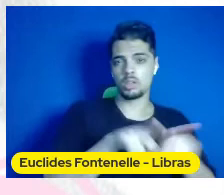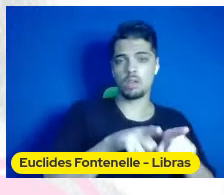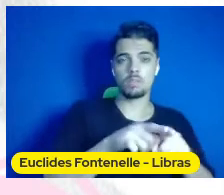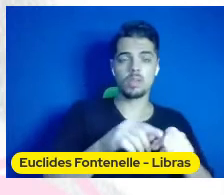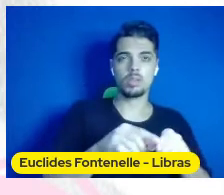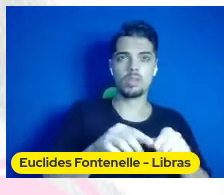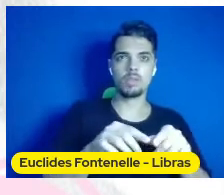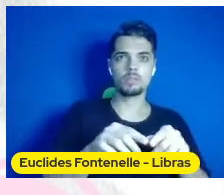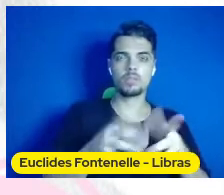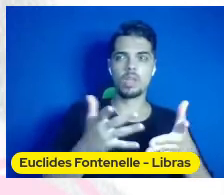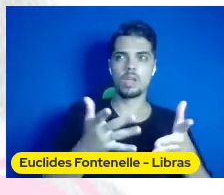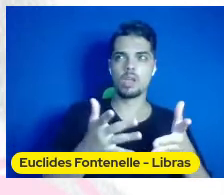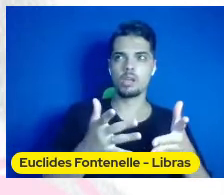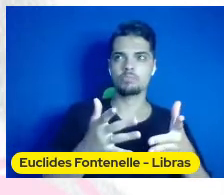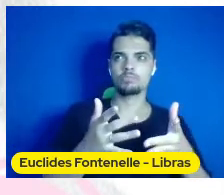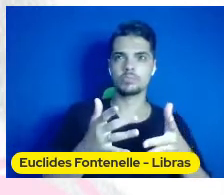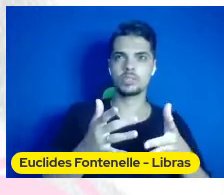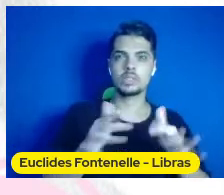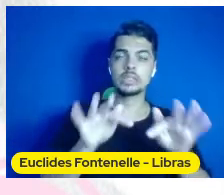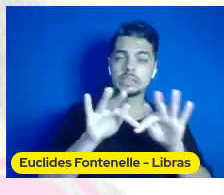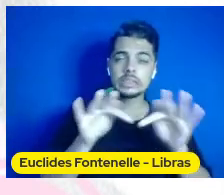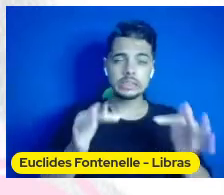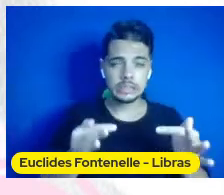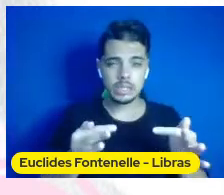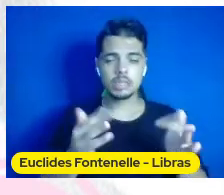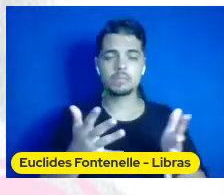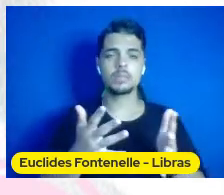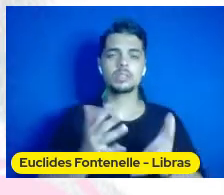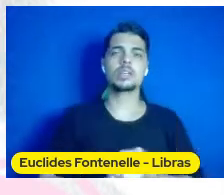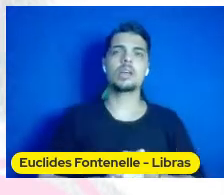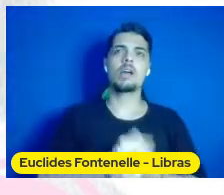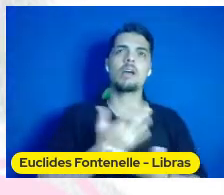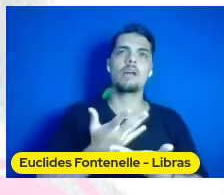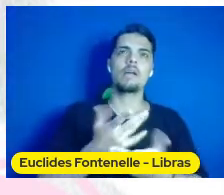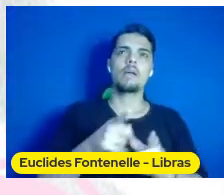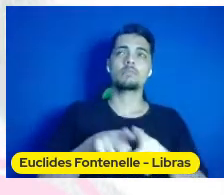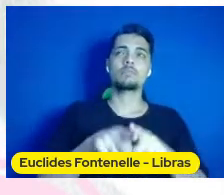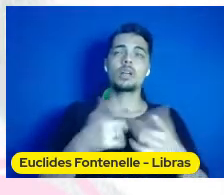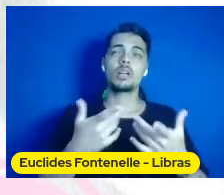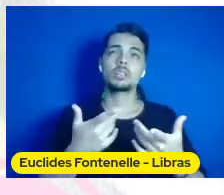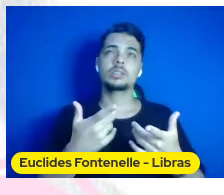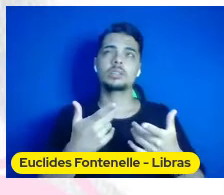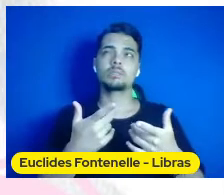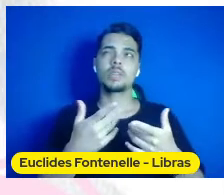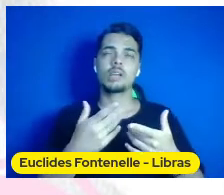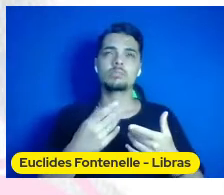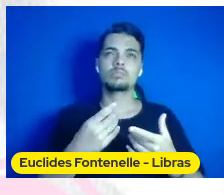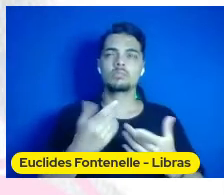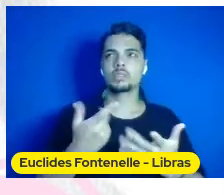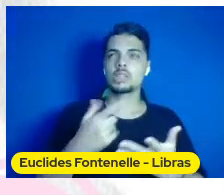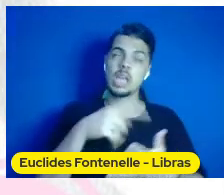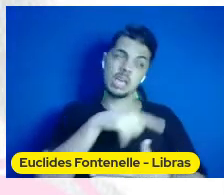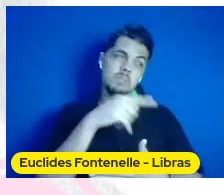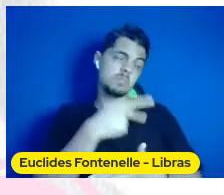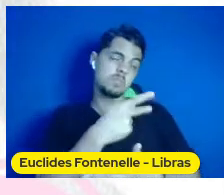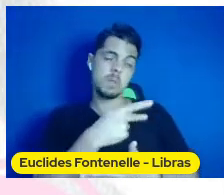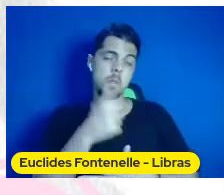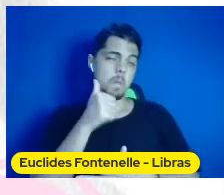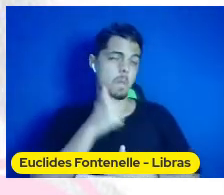me orientar tão bem. Nem mesmo, confesso, que nem alguns professores. Tive um ou duas professores